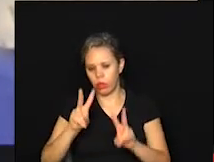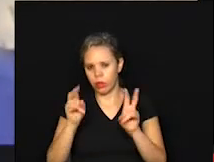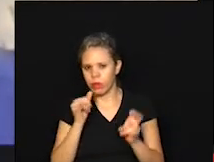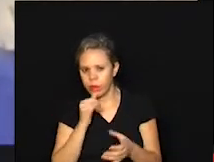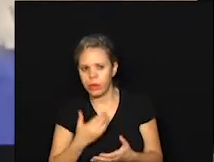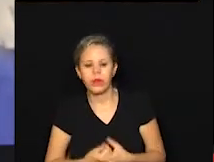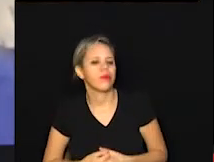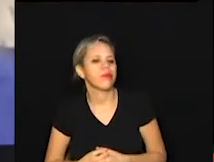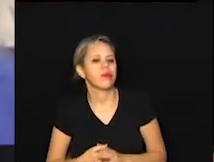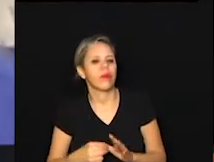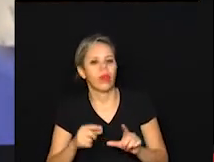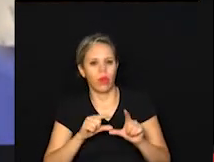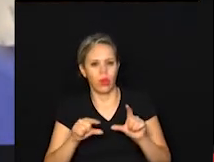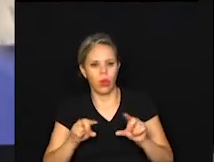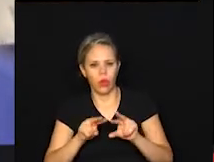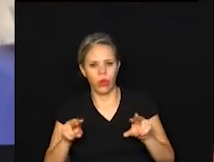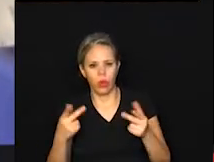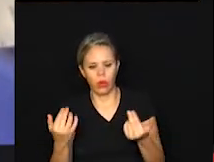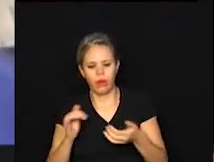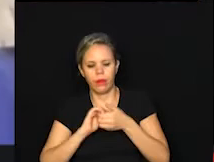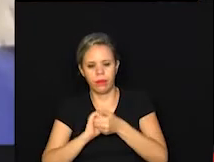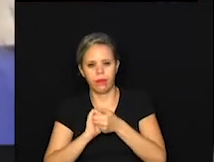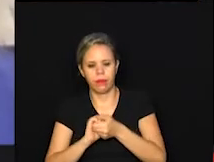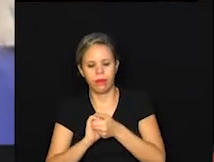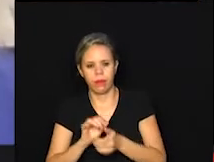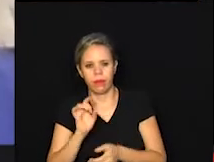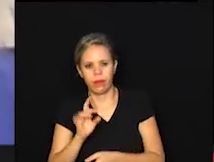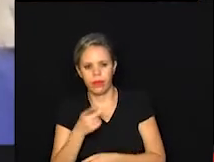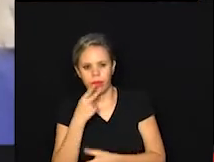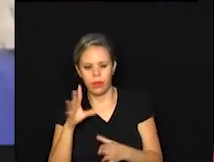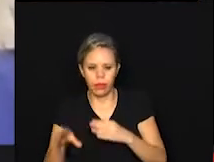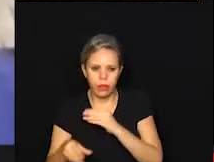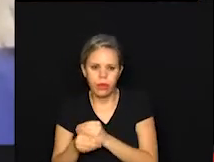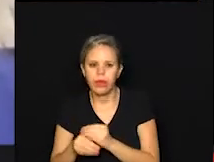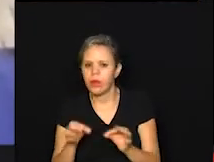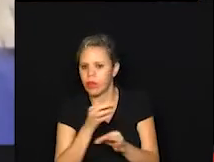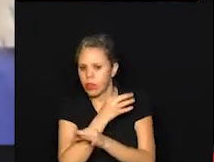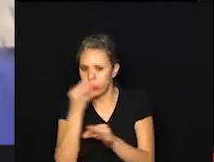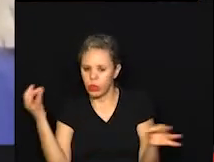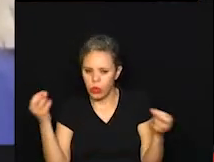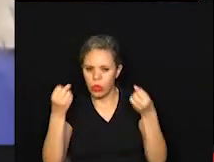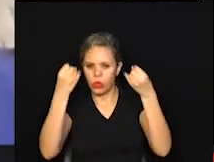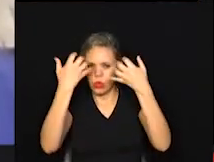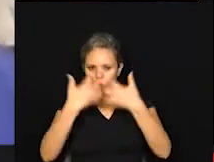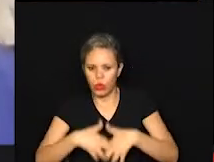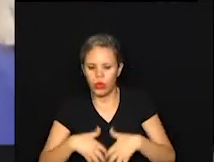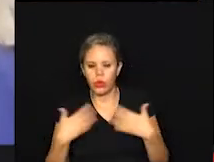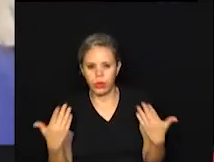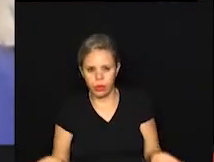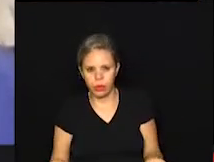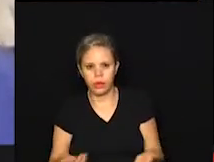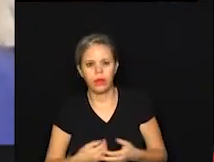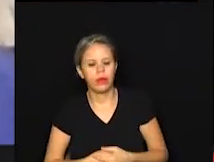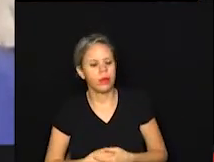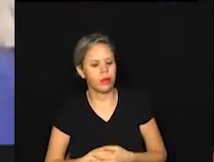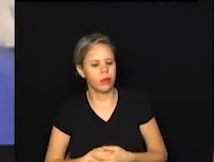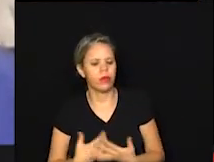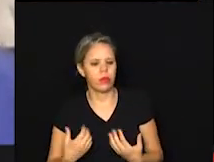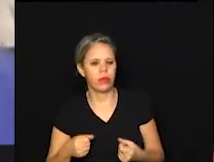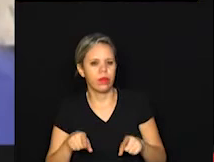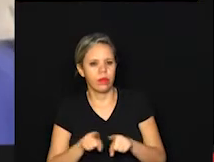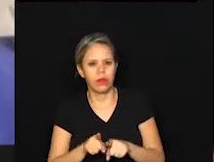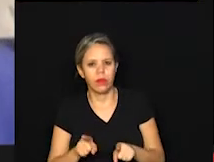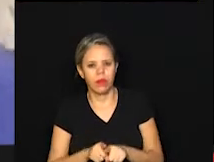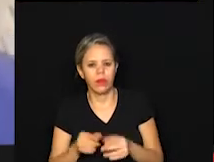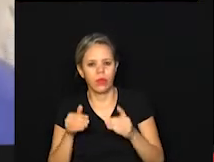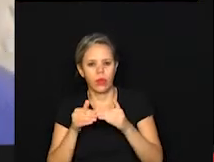à nomenclatura. Quero complementar apenas o que ela já muito bem explicou aqui, e estou contemplado também com